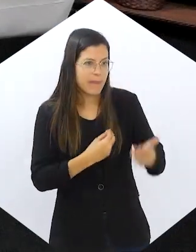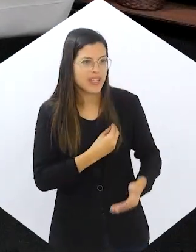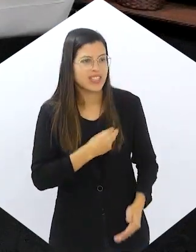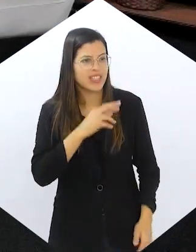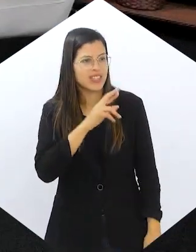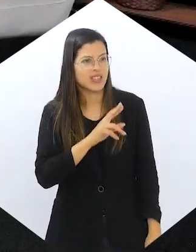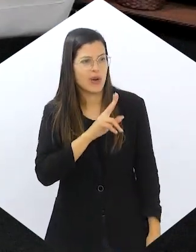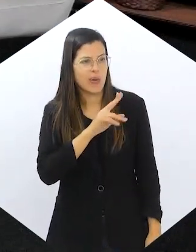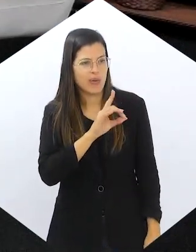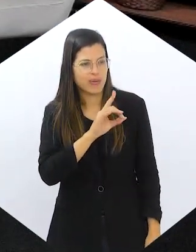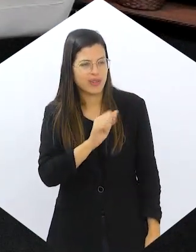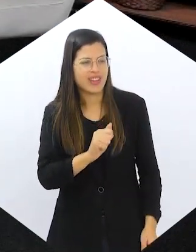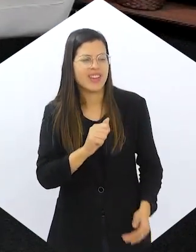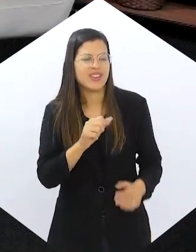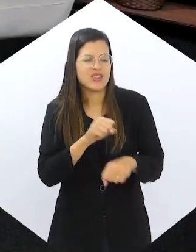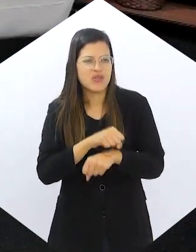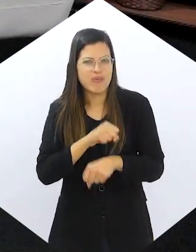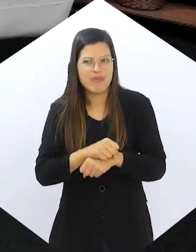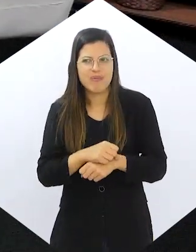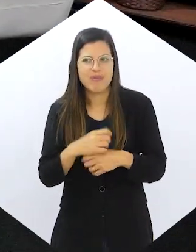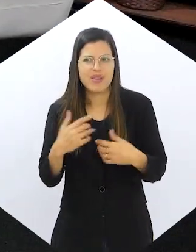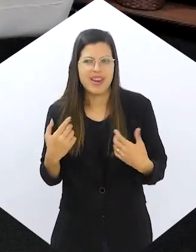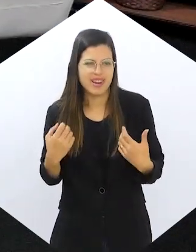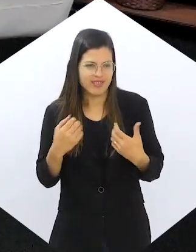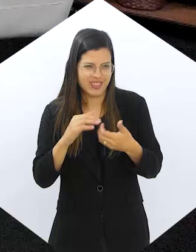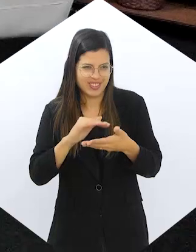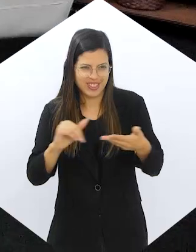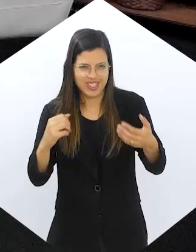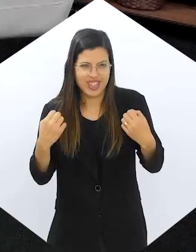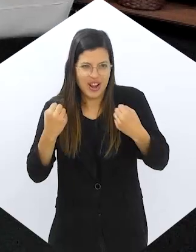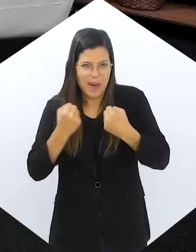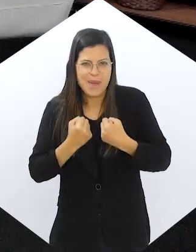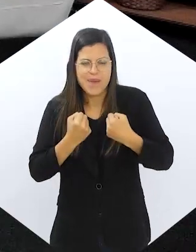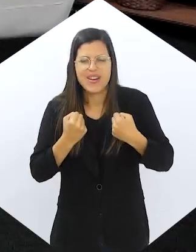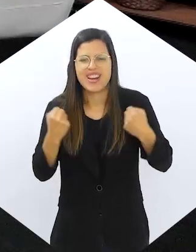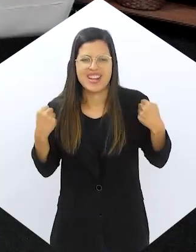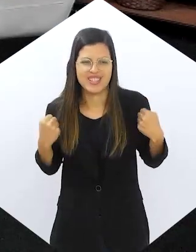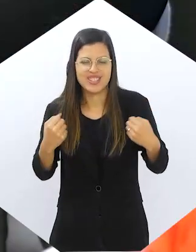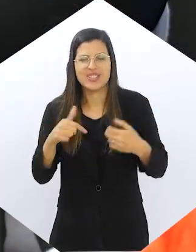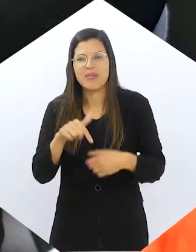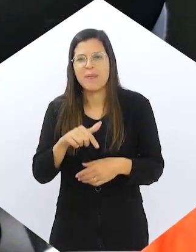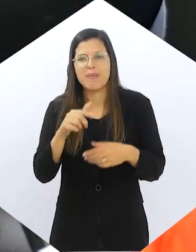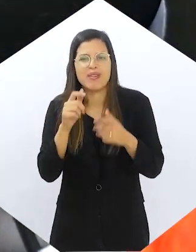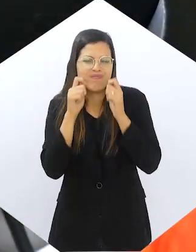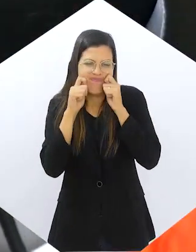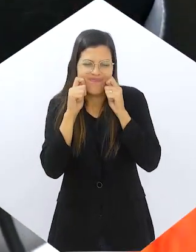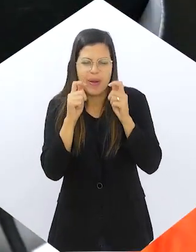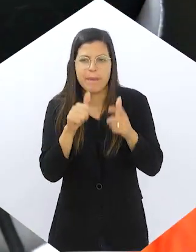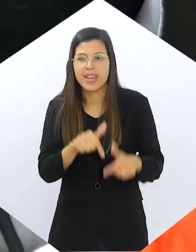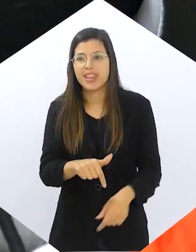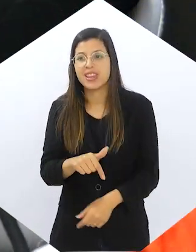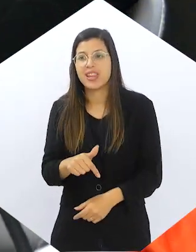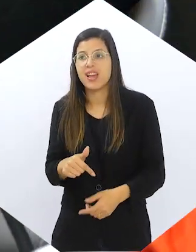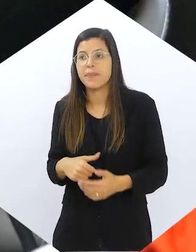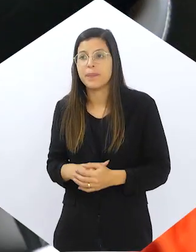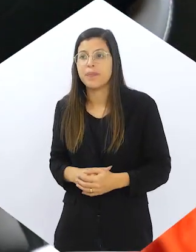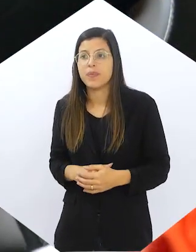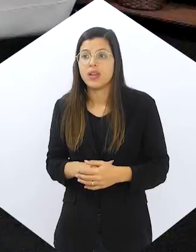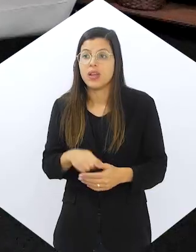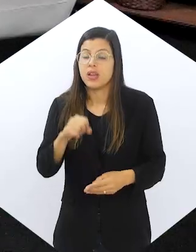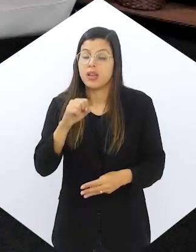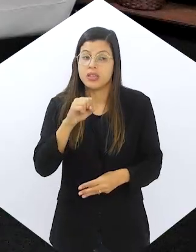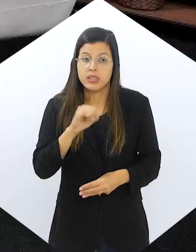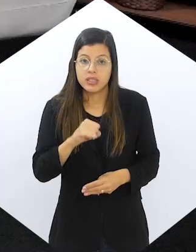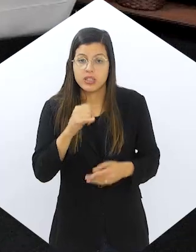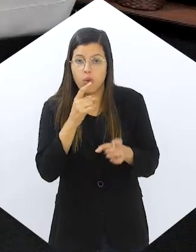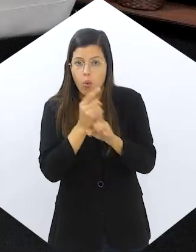hoje. Eu vou esperar você tirar o colete para eu te apertar um pouquinho, né? E, mais uma vez, esse toque para todo mundo que está em casa. Encontrou